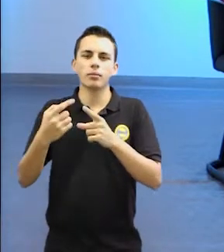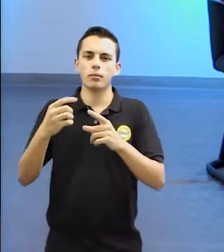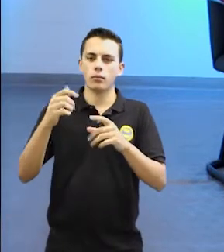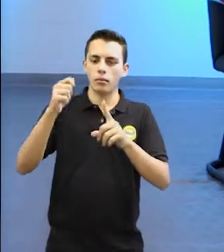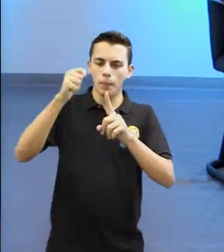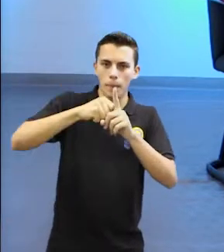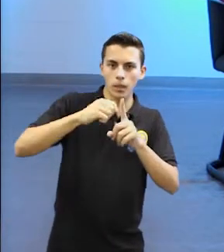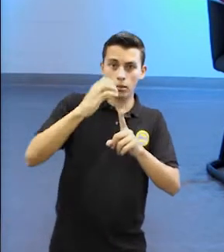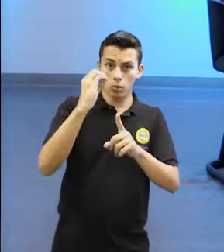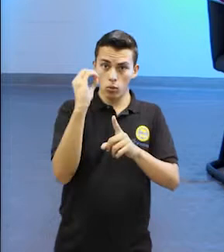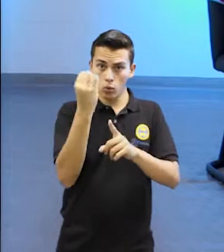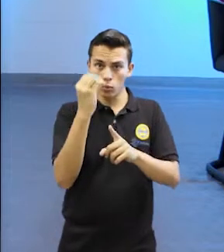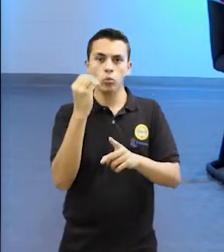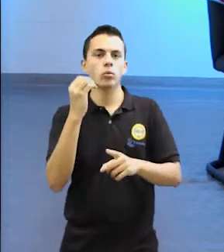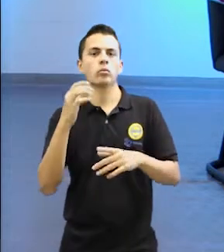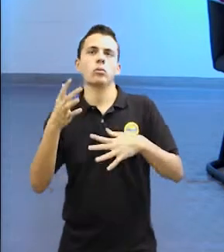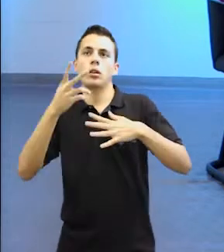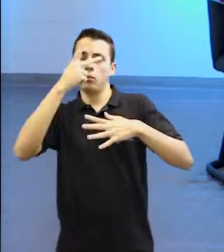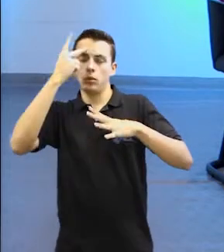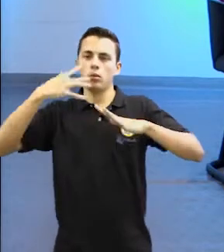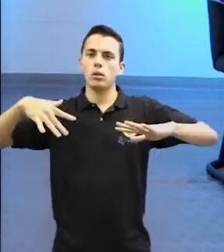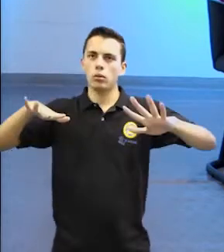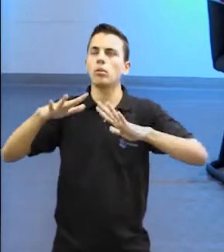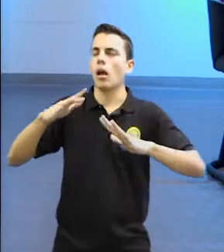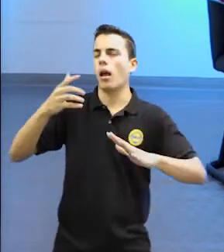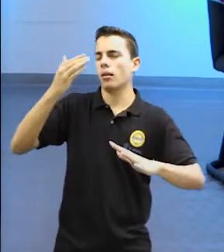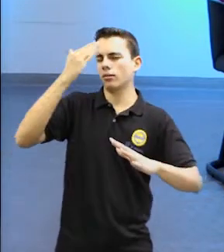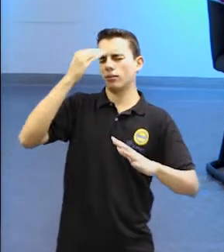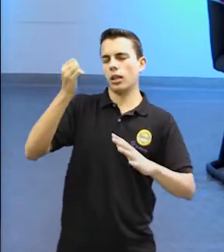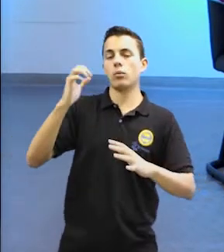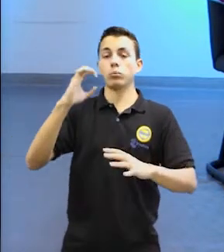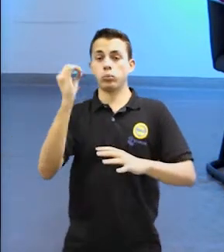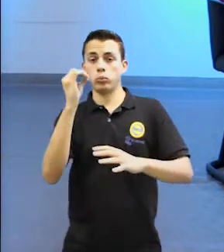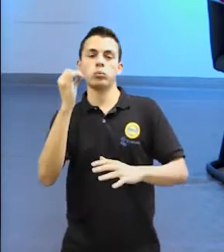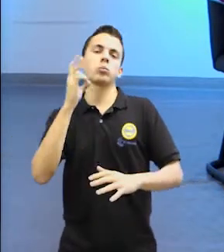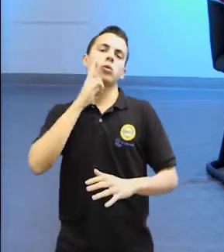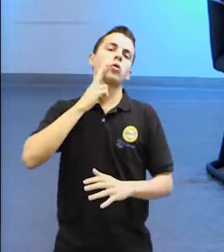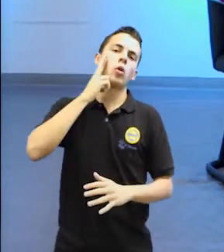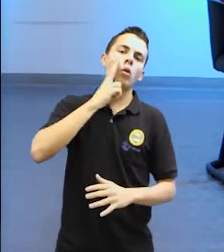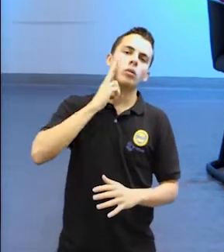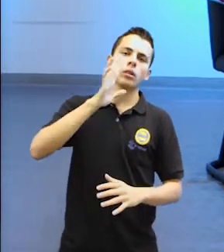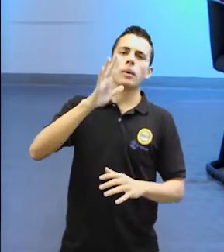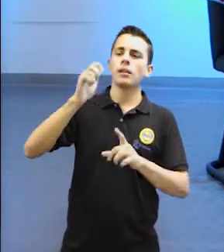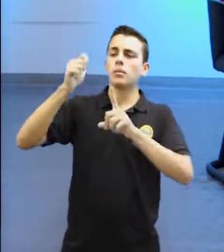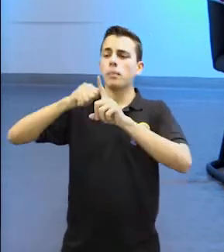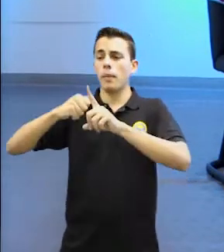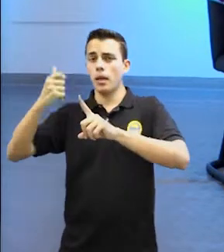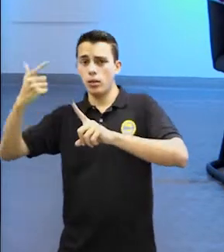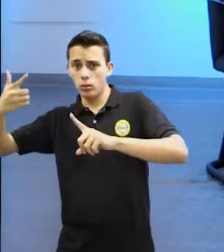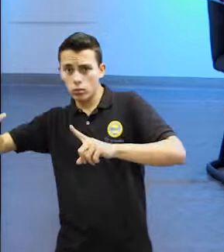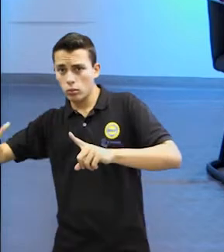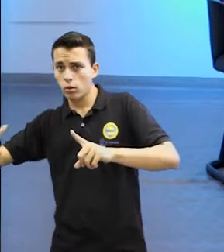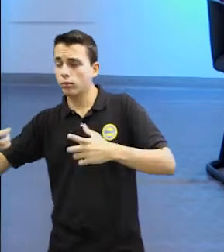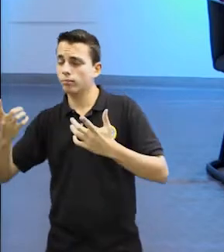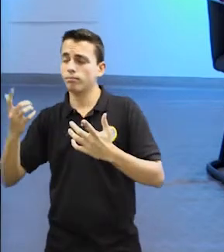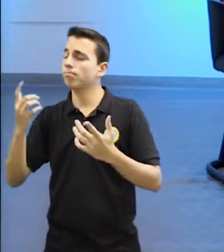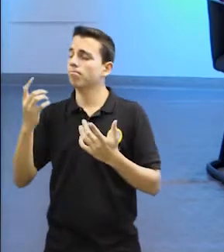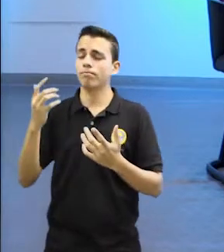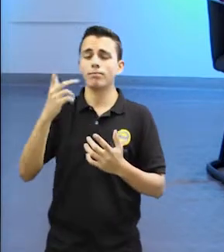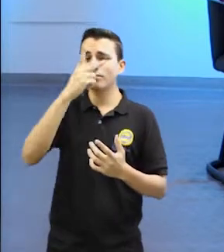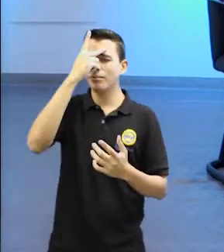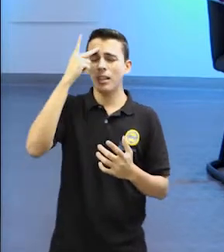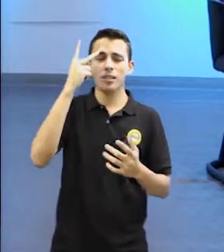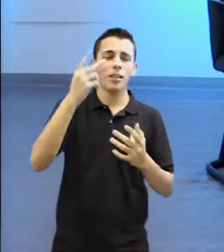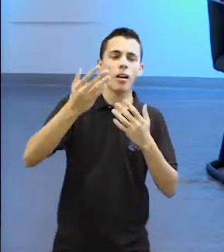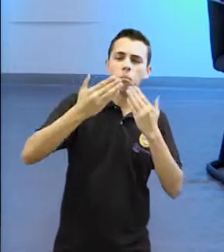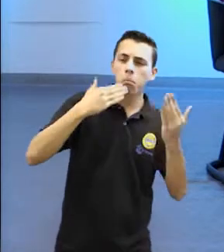Outubro Rosa. Vão falar em Outubro Rosa e acaba. É muito raro fora dessa época. Tá. Acontece acidentalmente